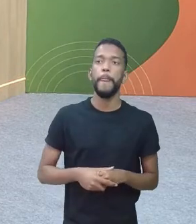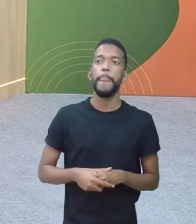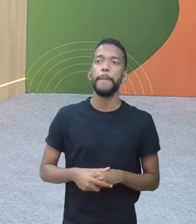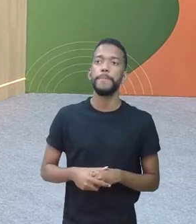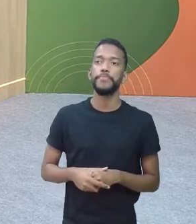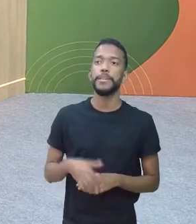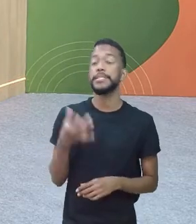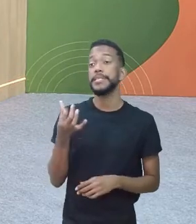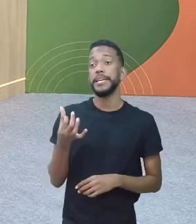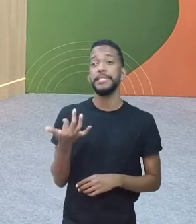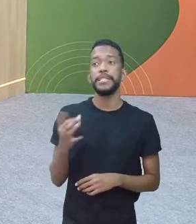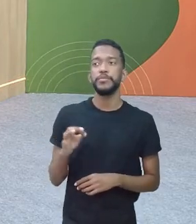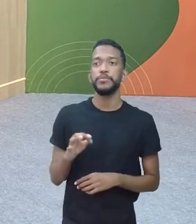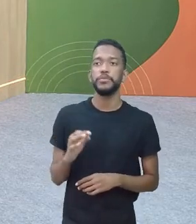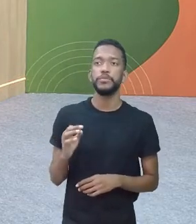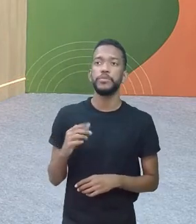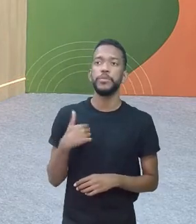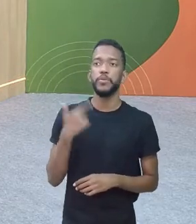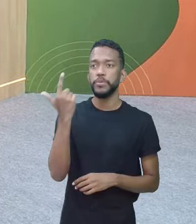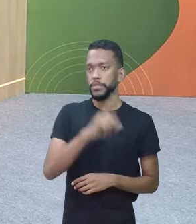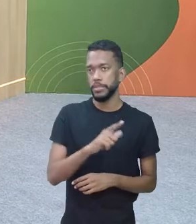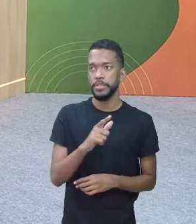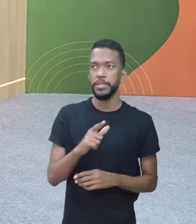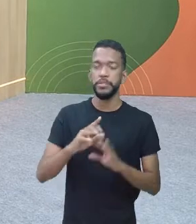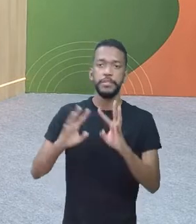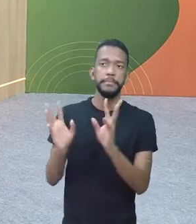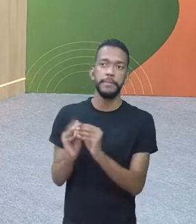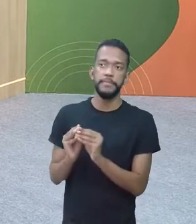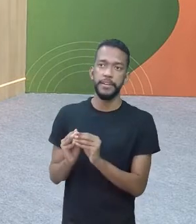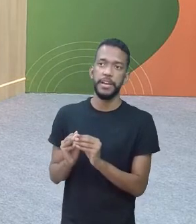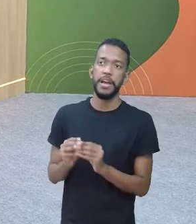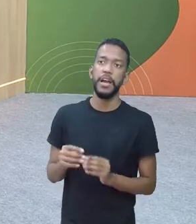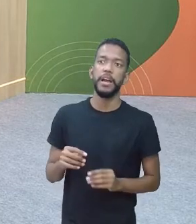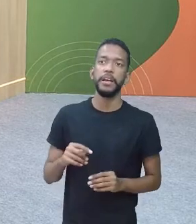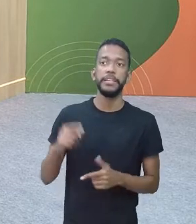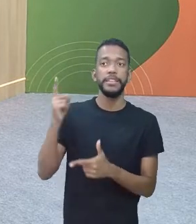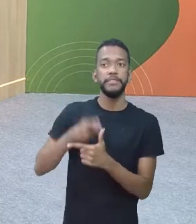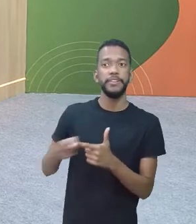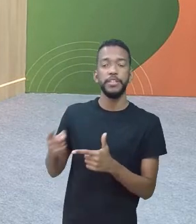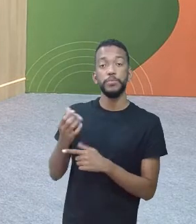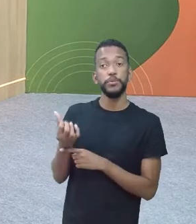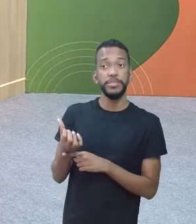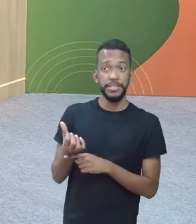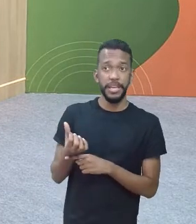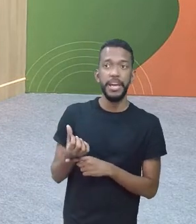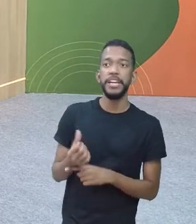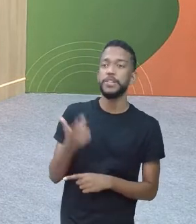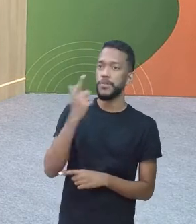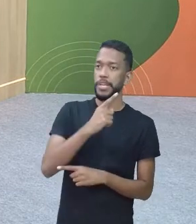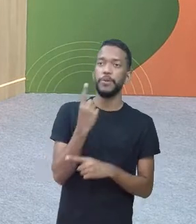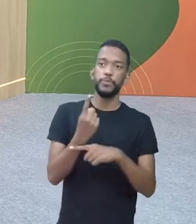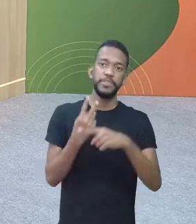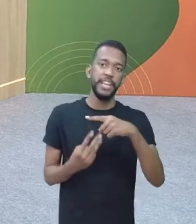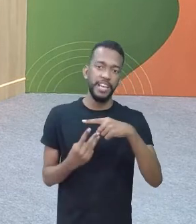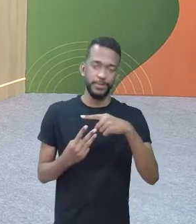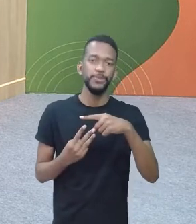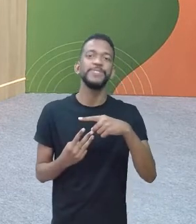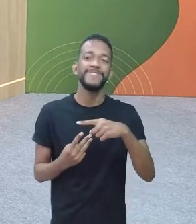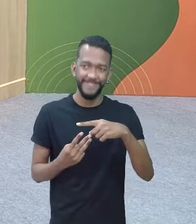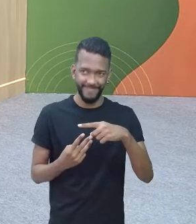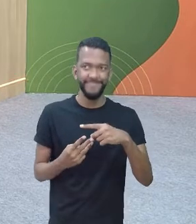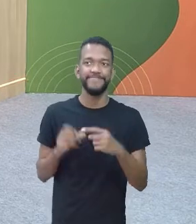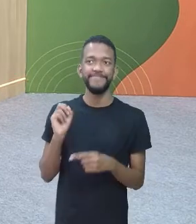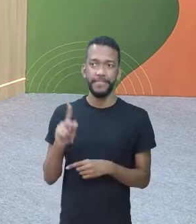Agora, o 6 e 18, eu consigo simplificar, né? Dividindo por 6 os 2 valores, a gente vai ter 1/3,